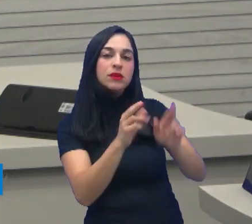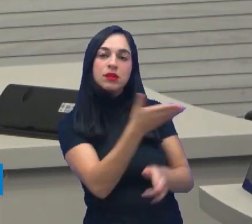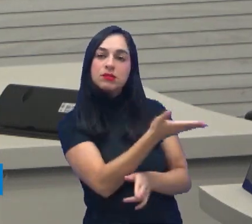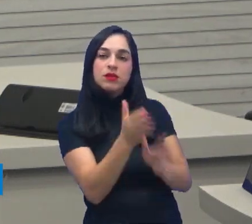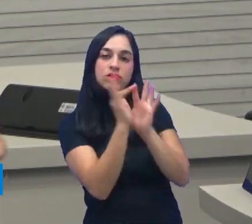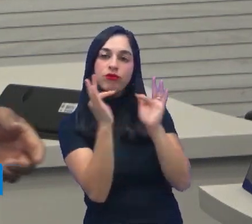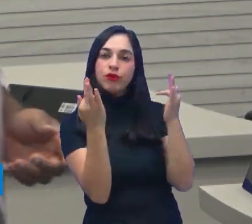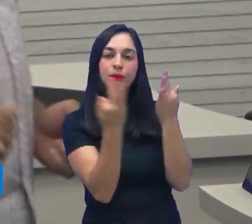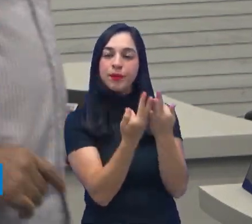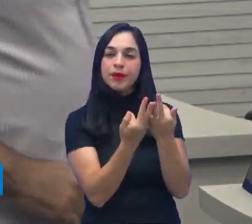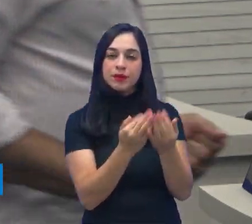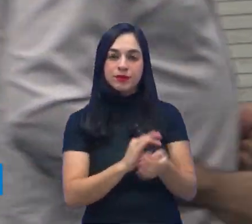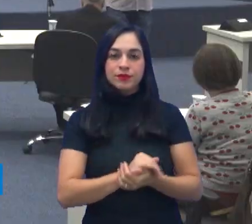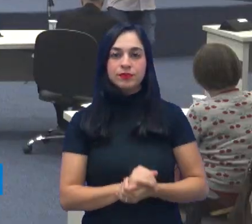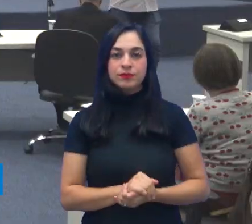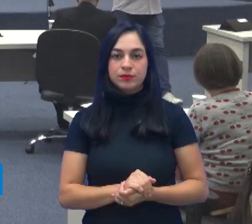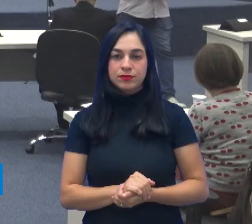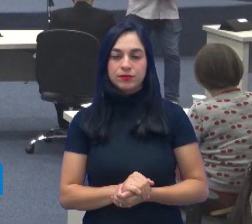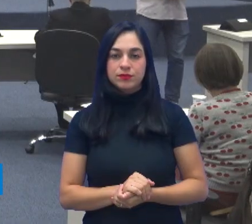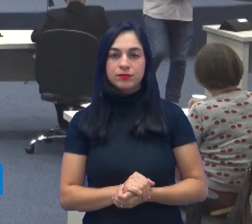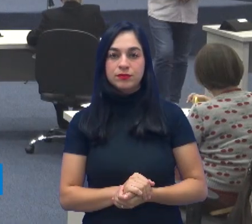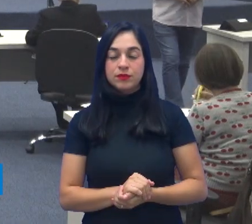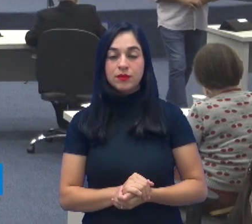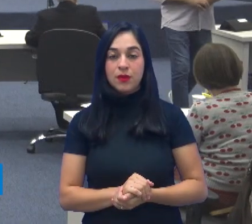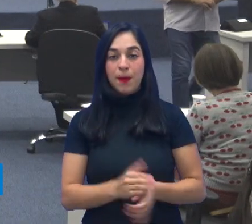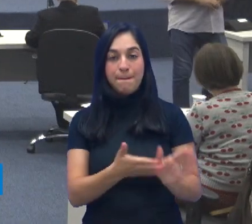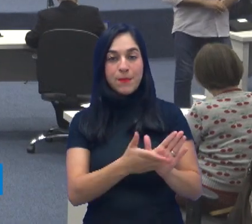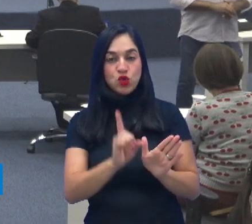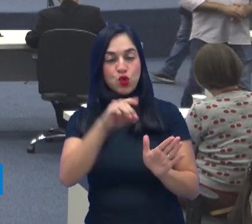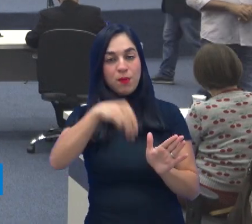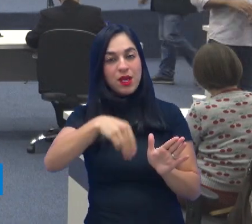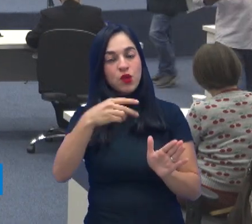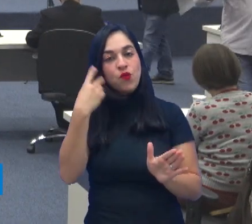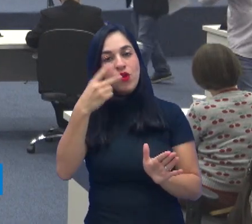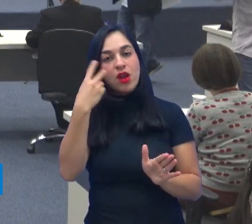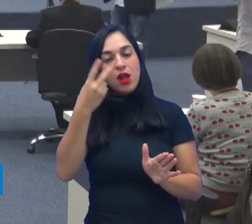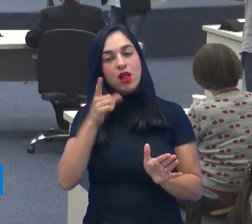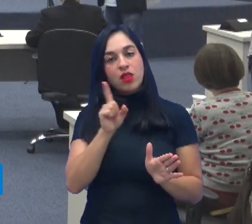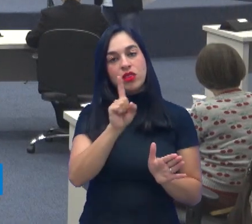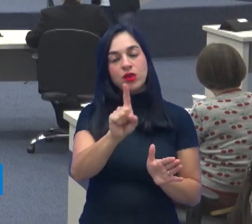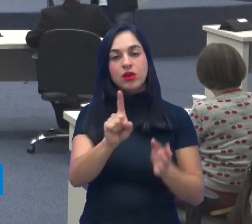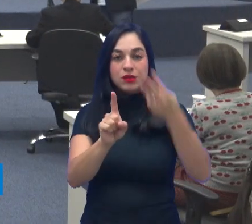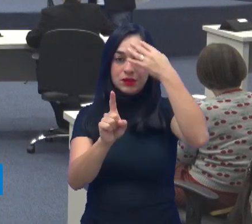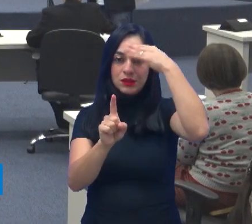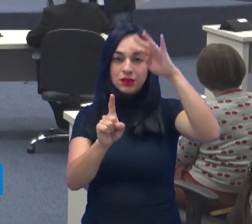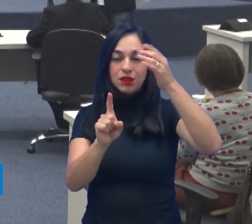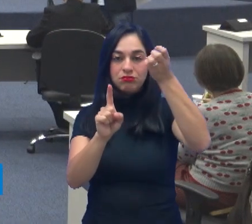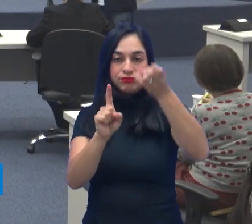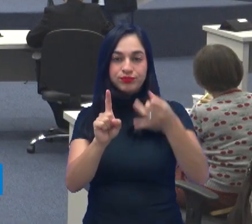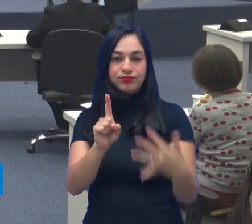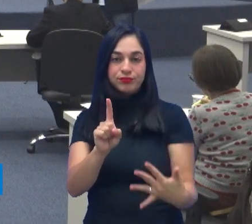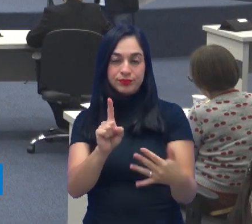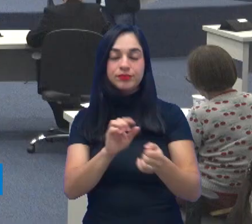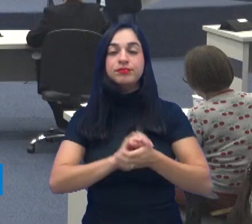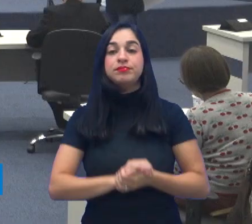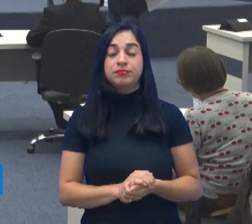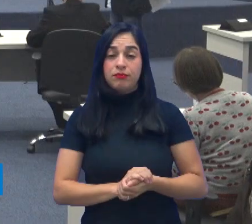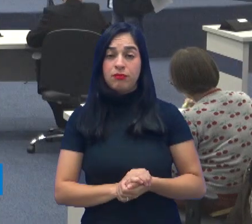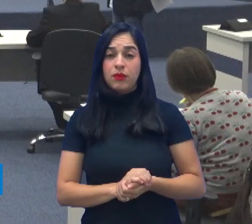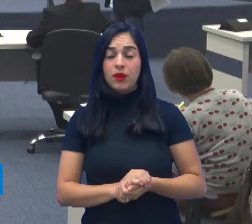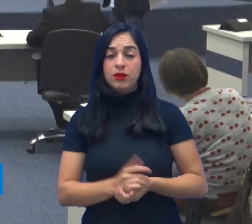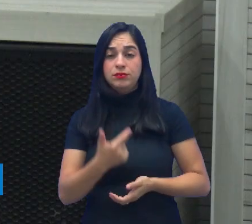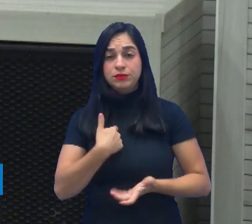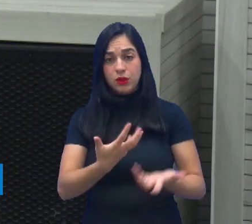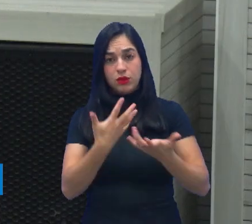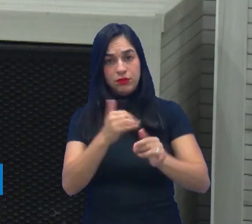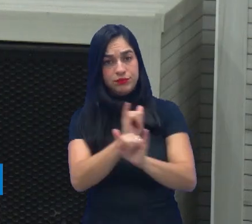ali. Justificativo de votação, por tempo de minuto, vereador Sena. Presidente, eu queria sugerir aqui ao nobre vereador e aos